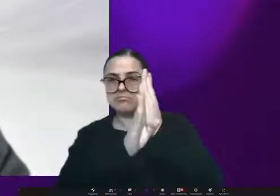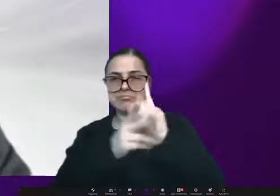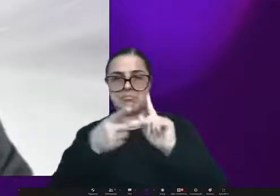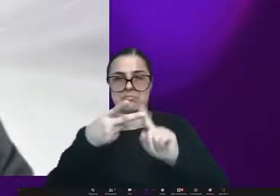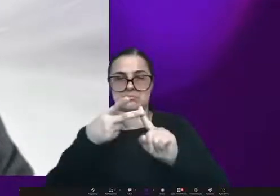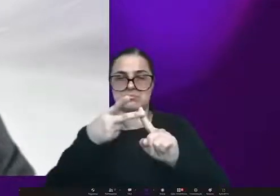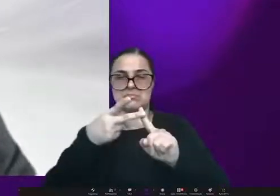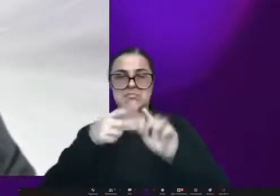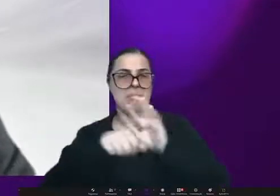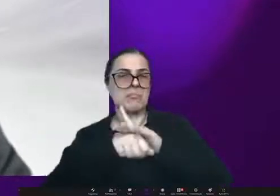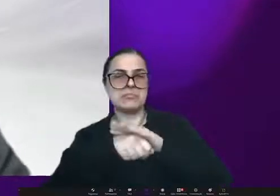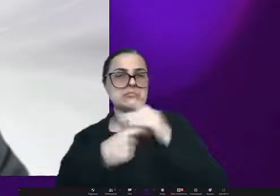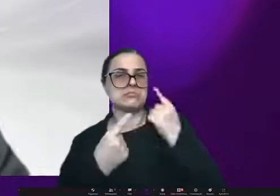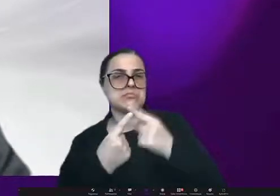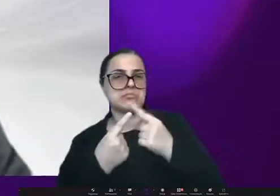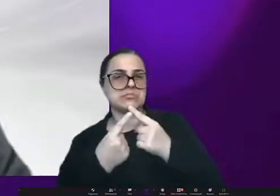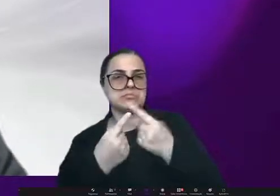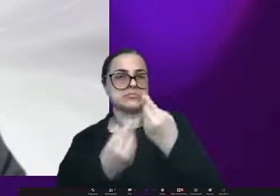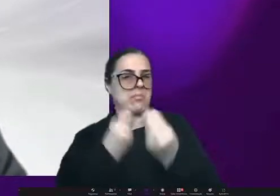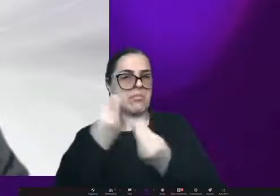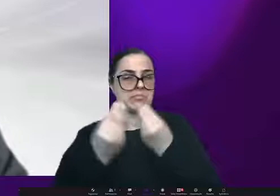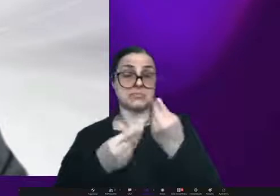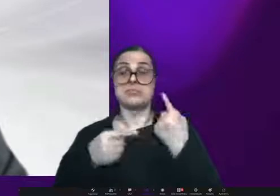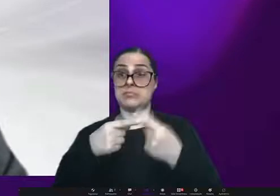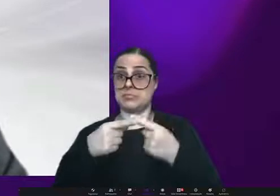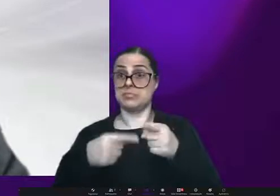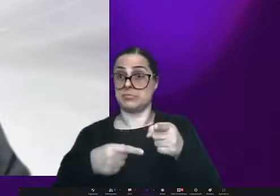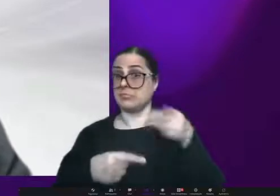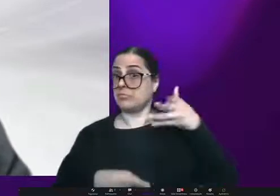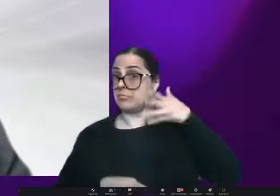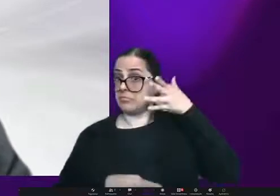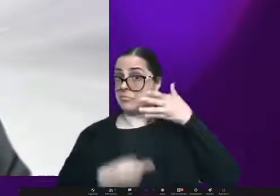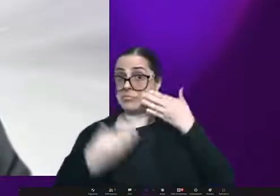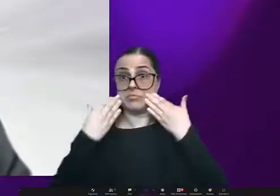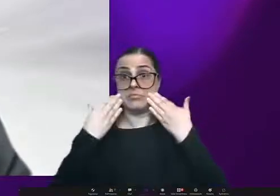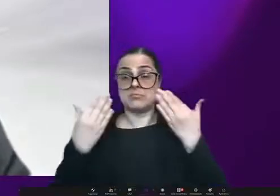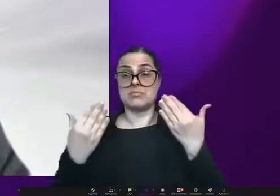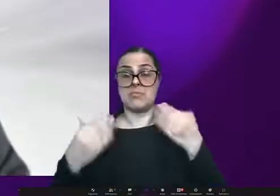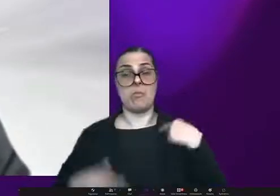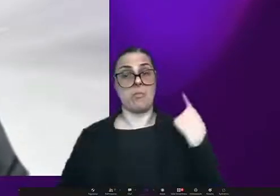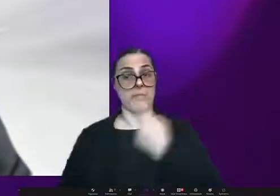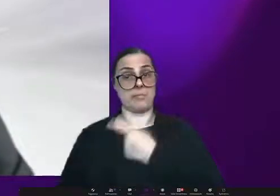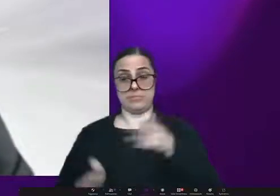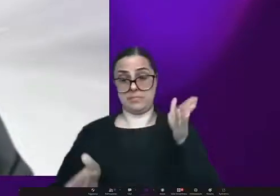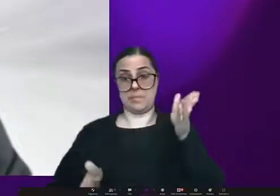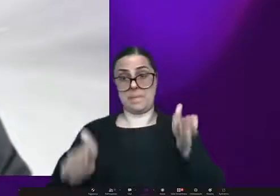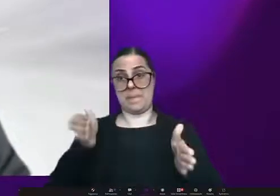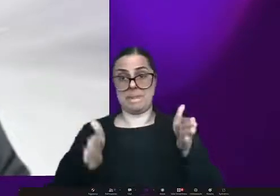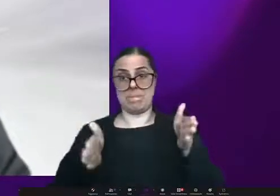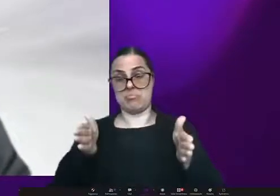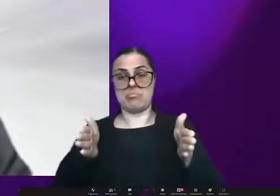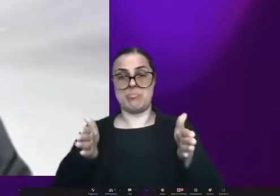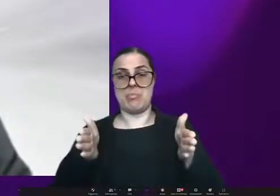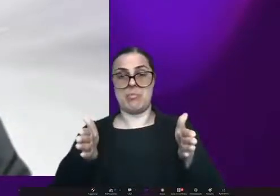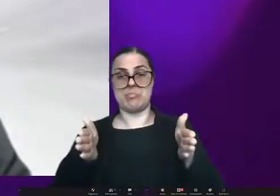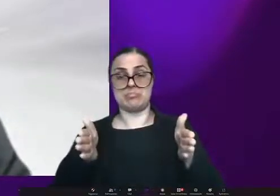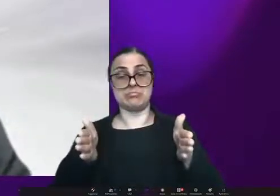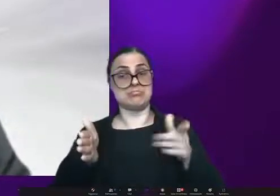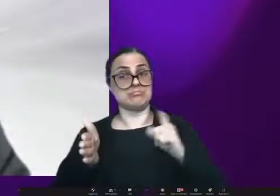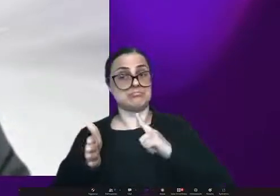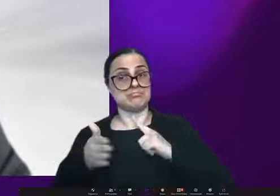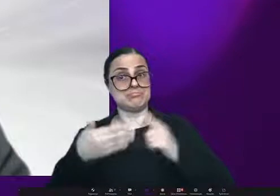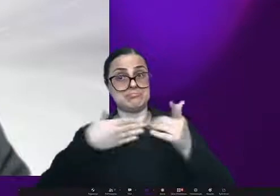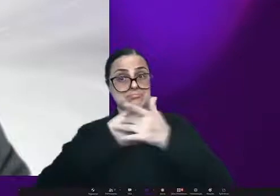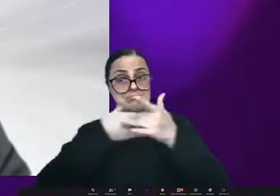você mostrou, nós estamos dentro daquela fase onde, no intervalo entre um exame e o outro, ele